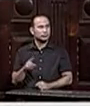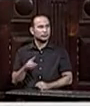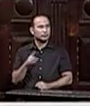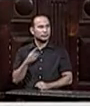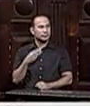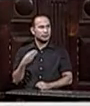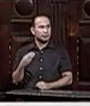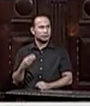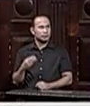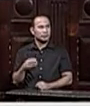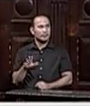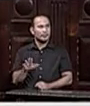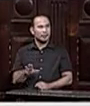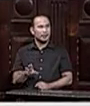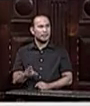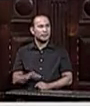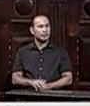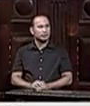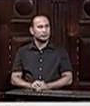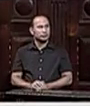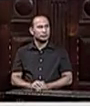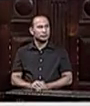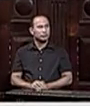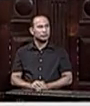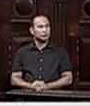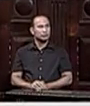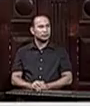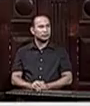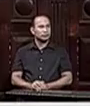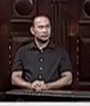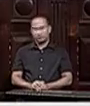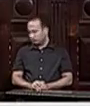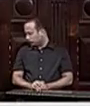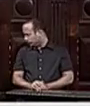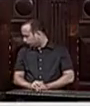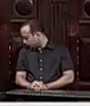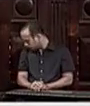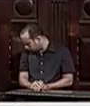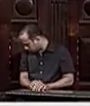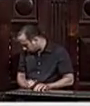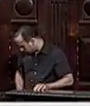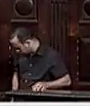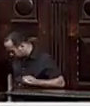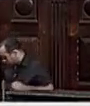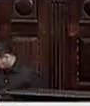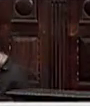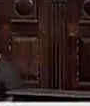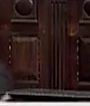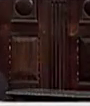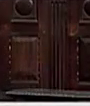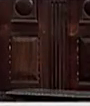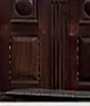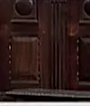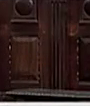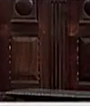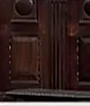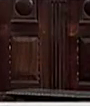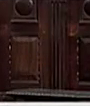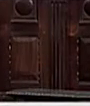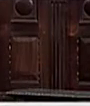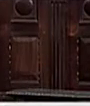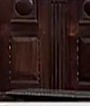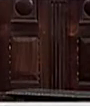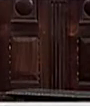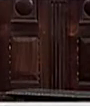ministro, mas provavelmente por uma das turmas que integram o Supremo Tribunal Federal.